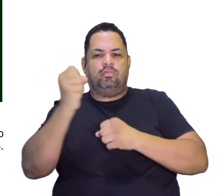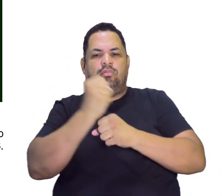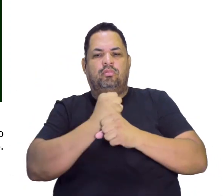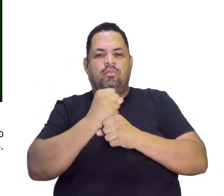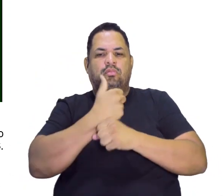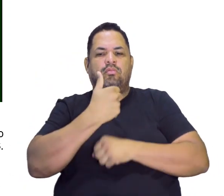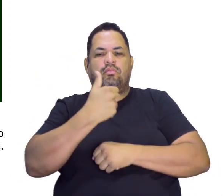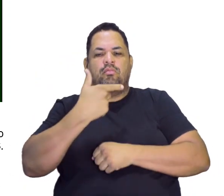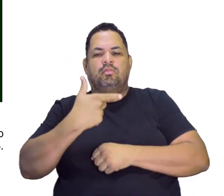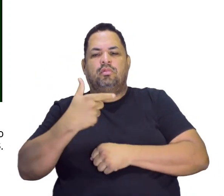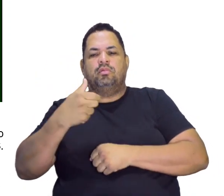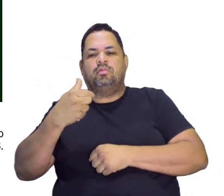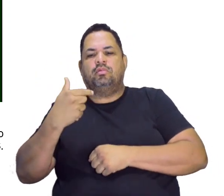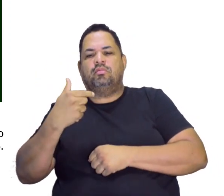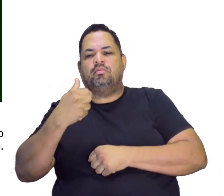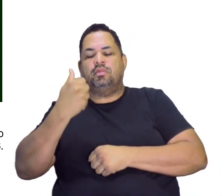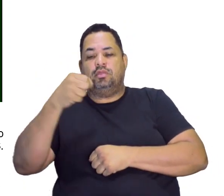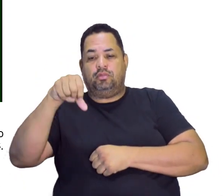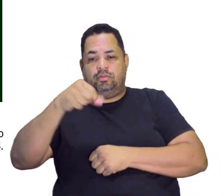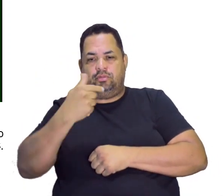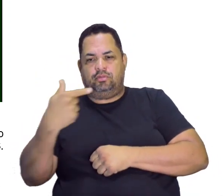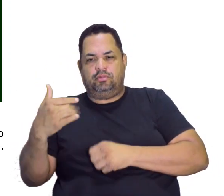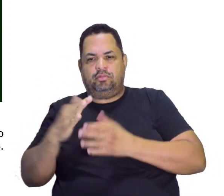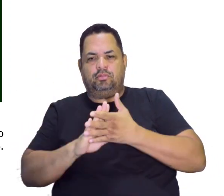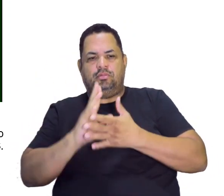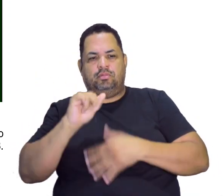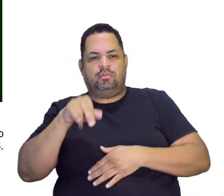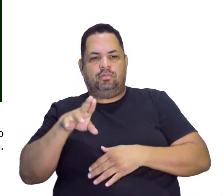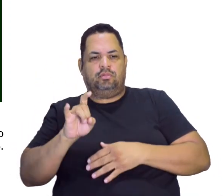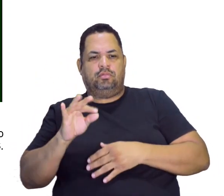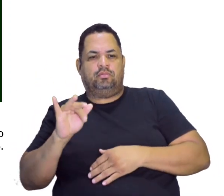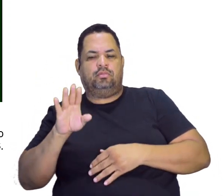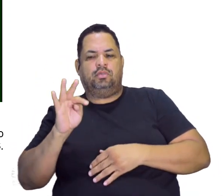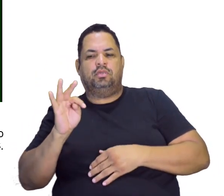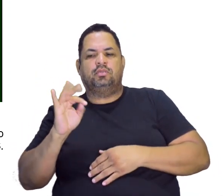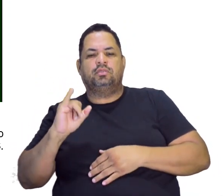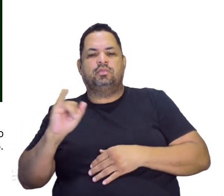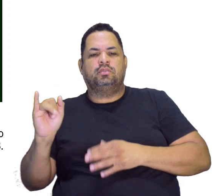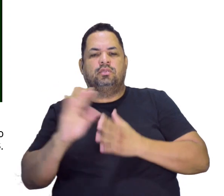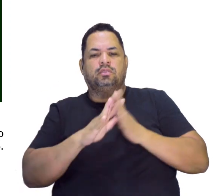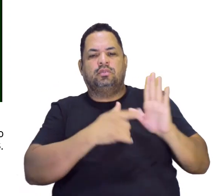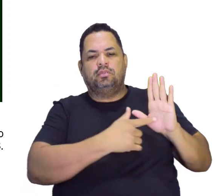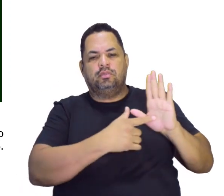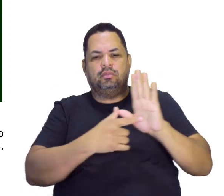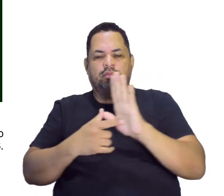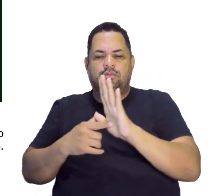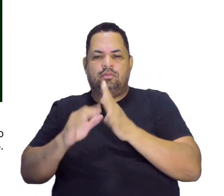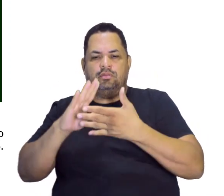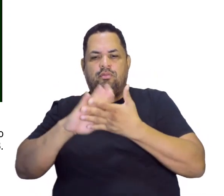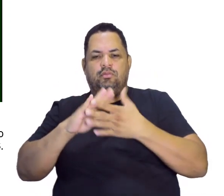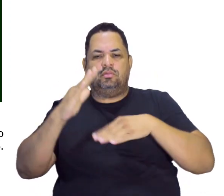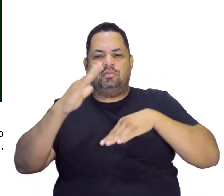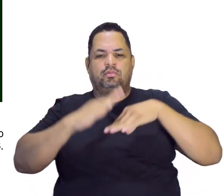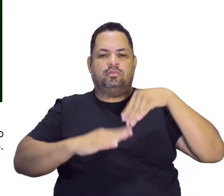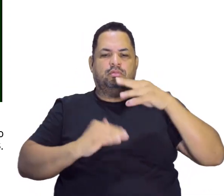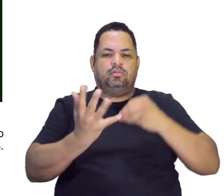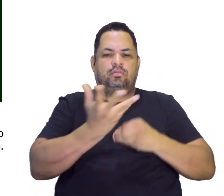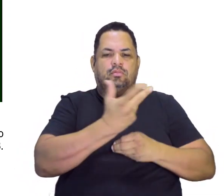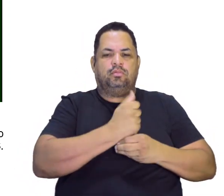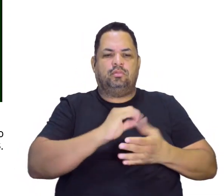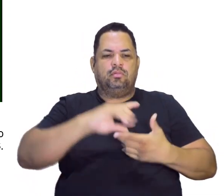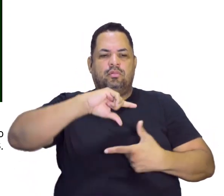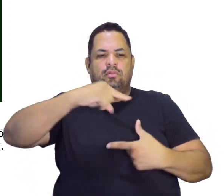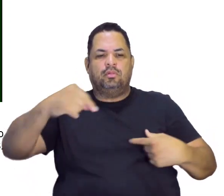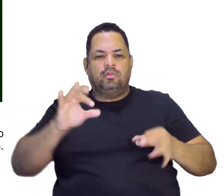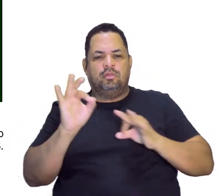1923 um ano depois Anita mafat apresentou aos os artistas modernistas